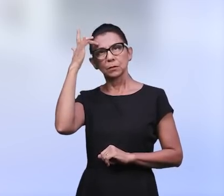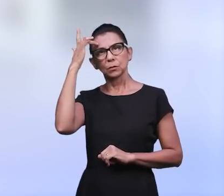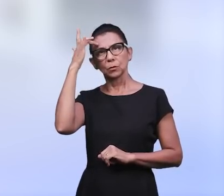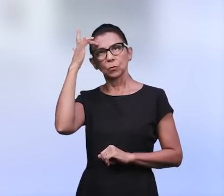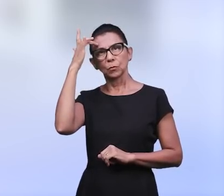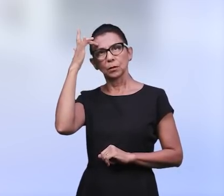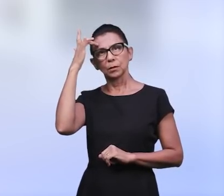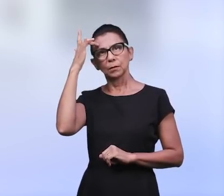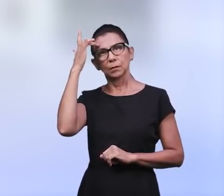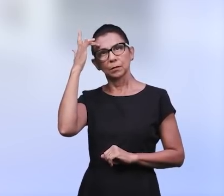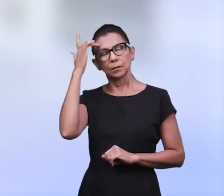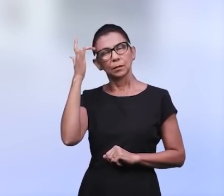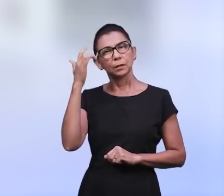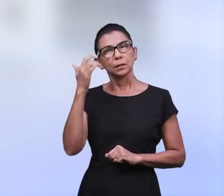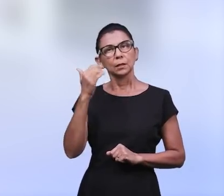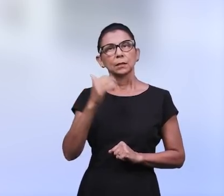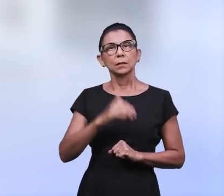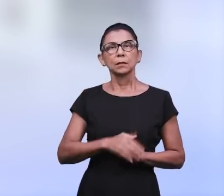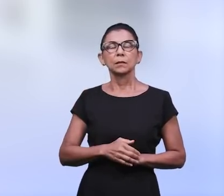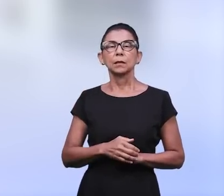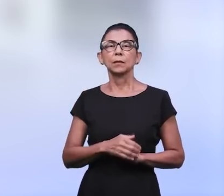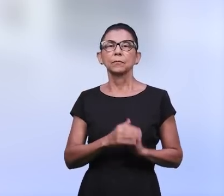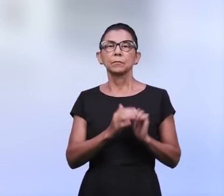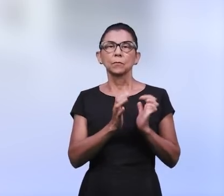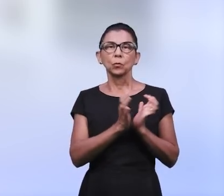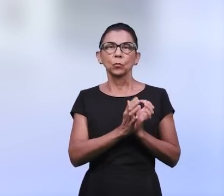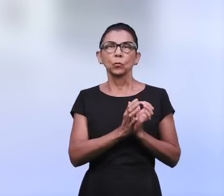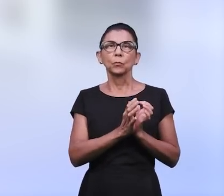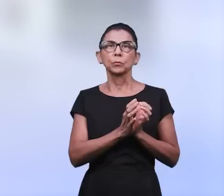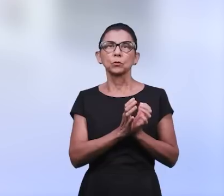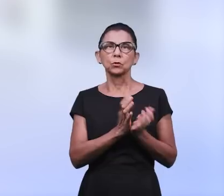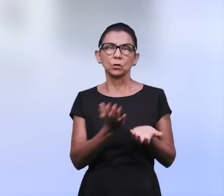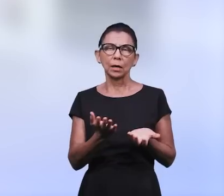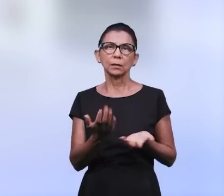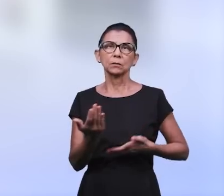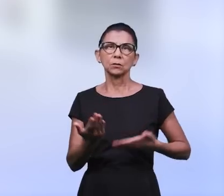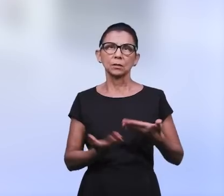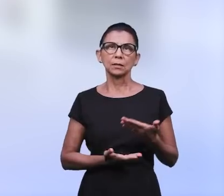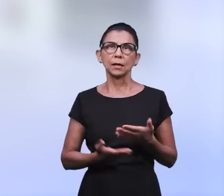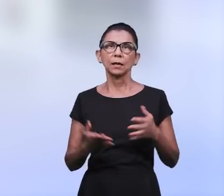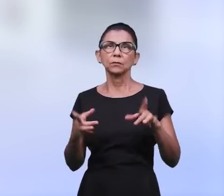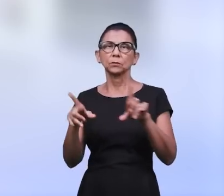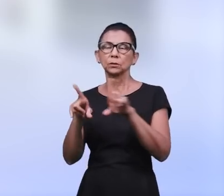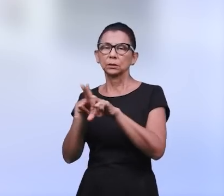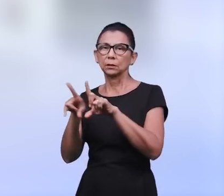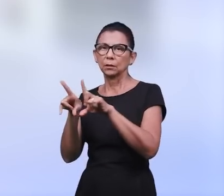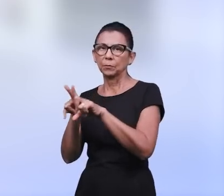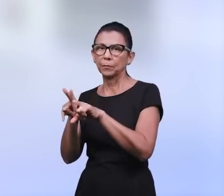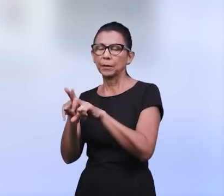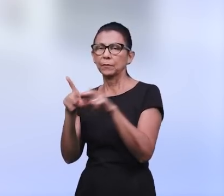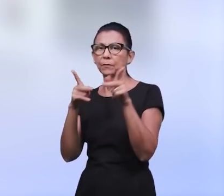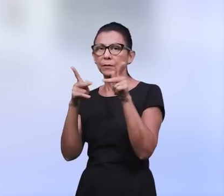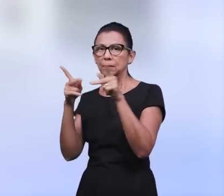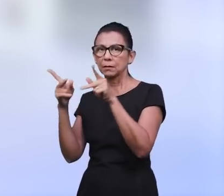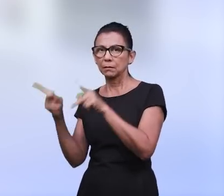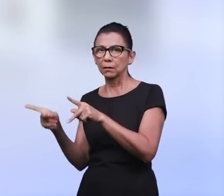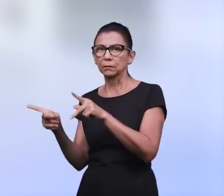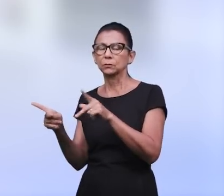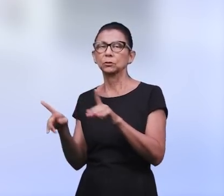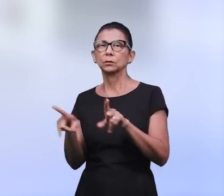eles membros e visitantes. Também o culto foi transmitido também pela plataforma YouTube, ali com